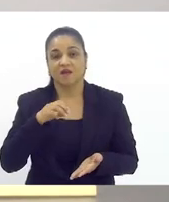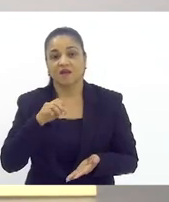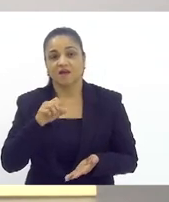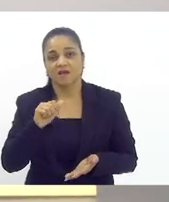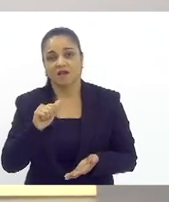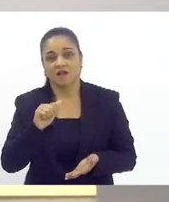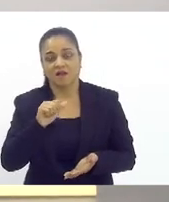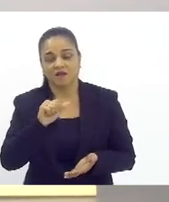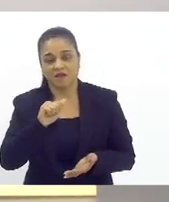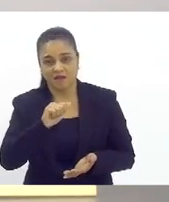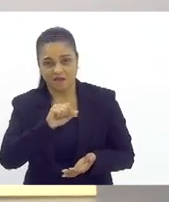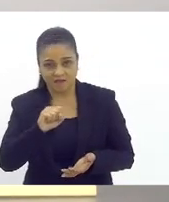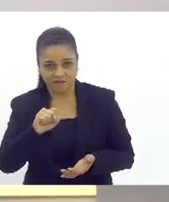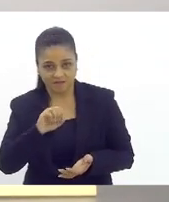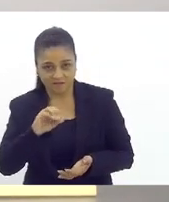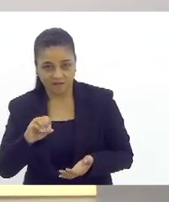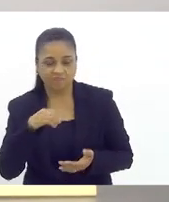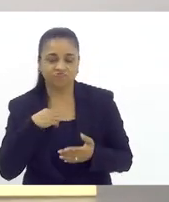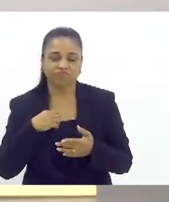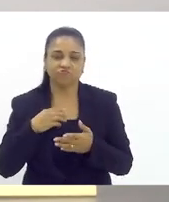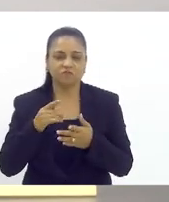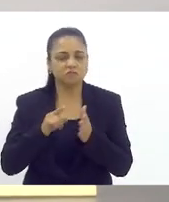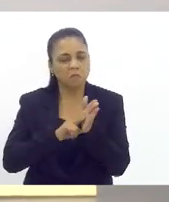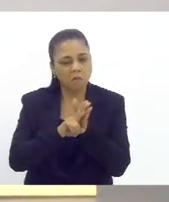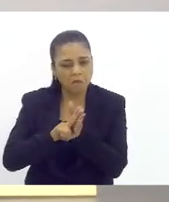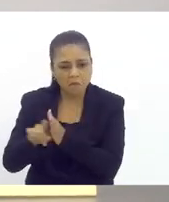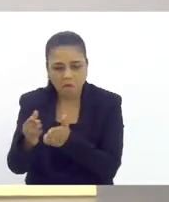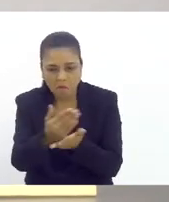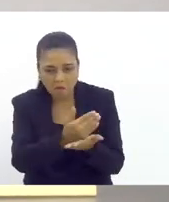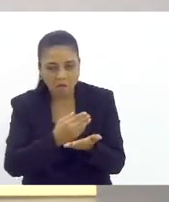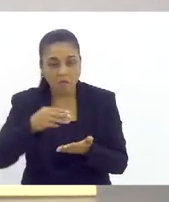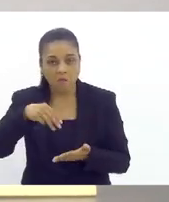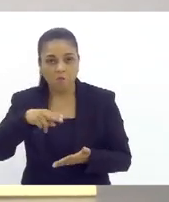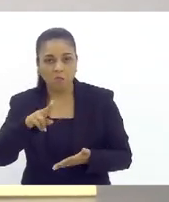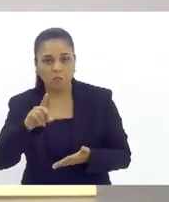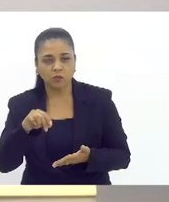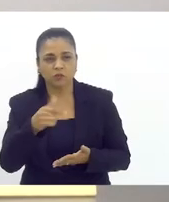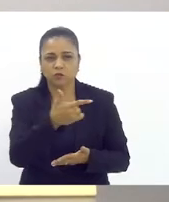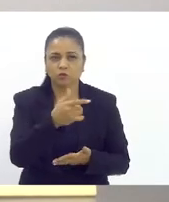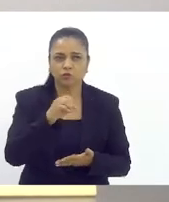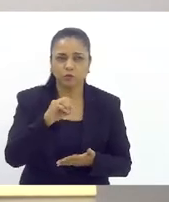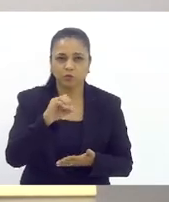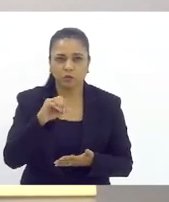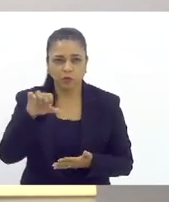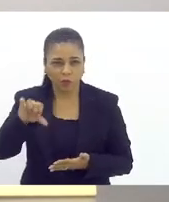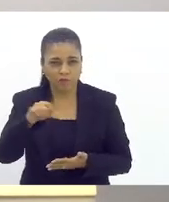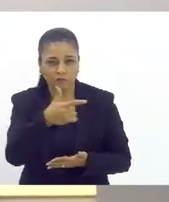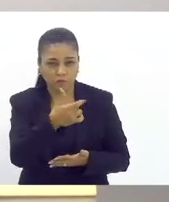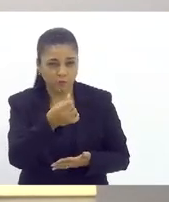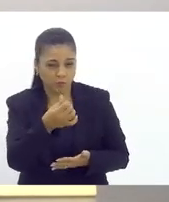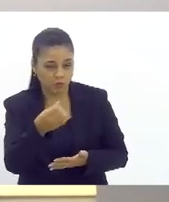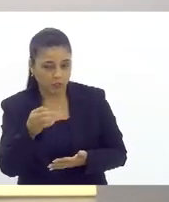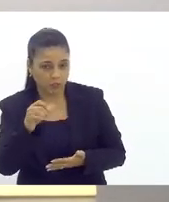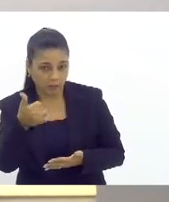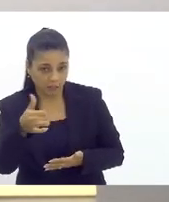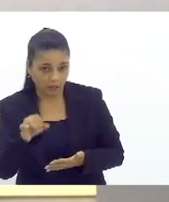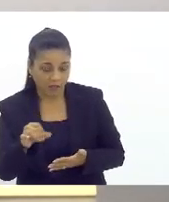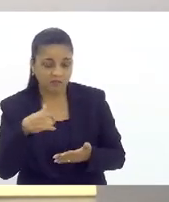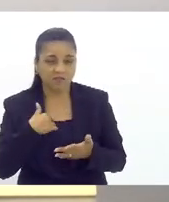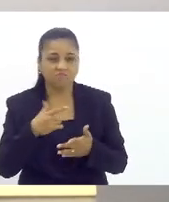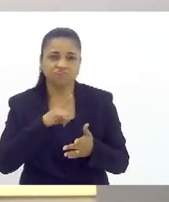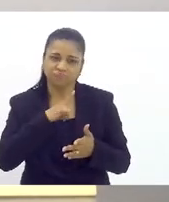diagnóstico de produção de mudas em 2009/2010 que era cerca de 70 chegou a se ter até 120 E agora